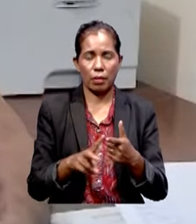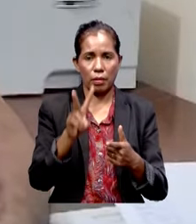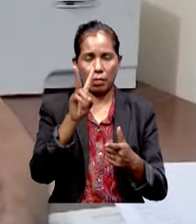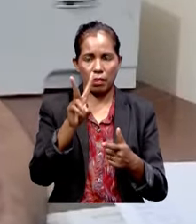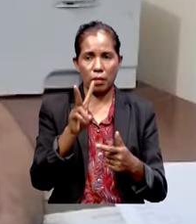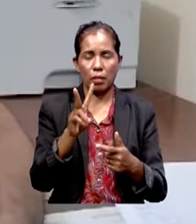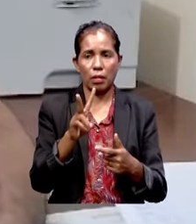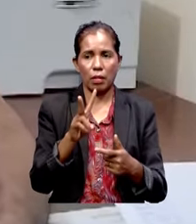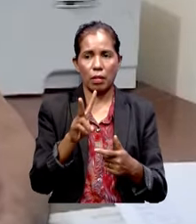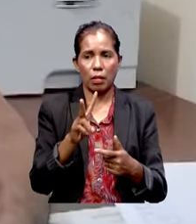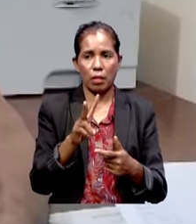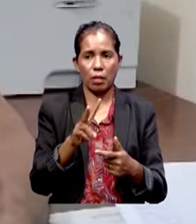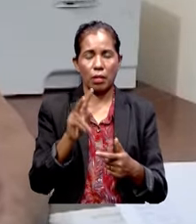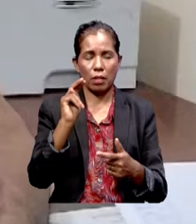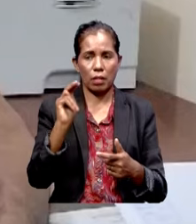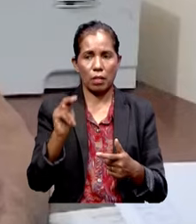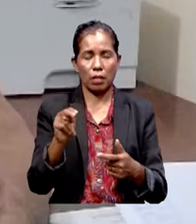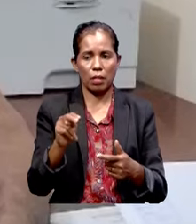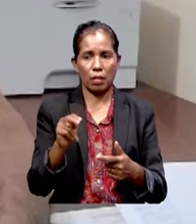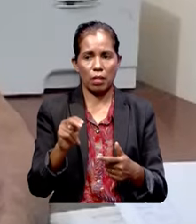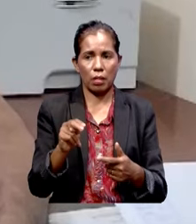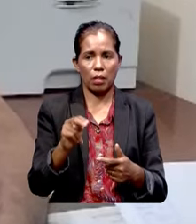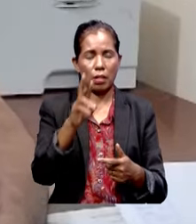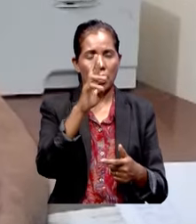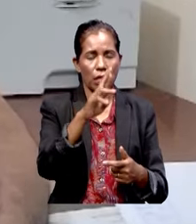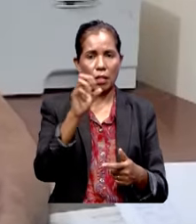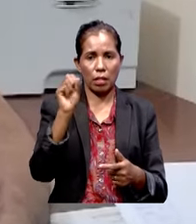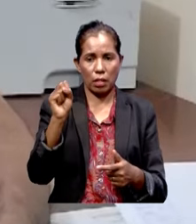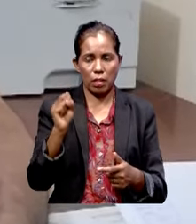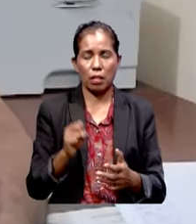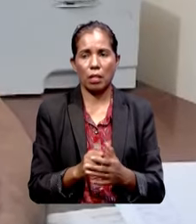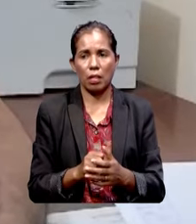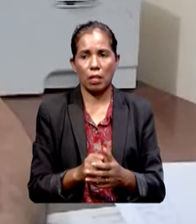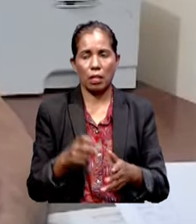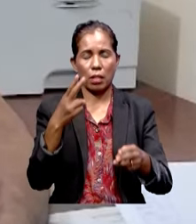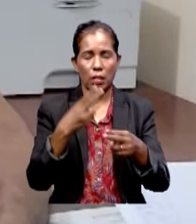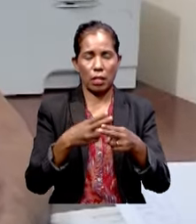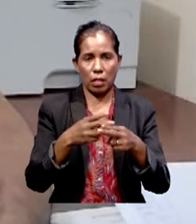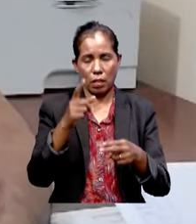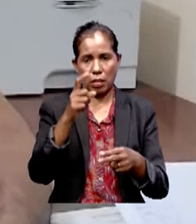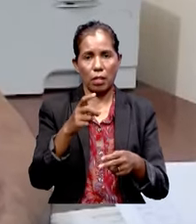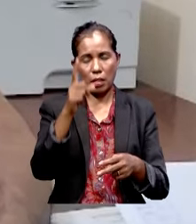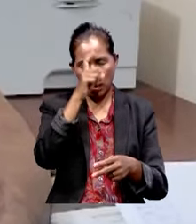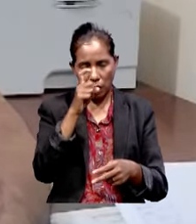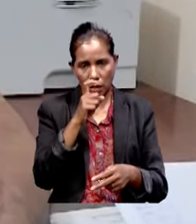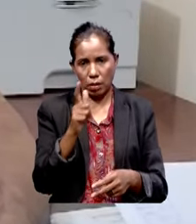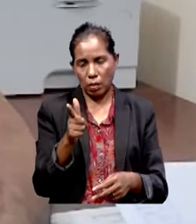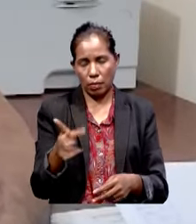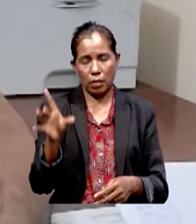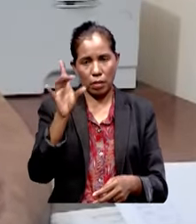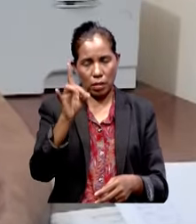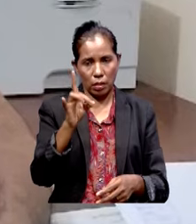maka niya narang Eri Esi, niya ida di 27 anos, niya